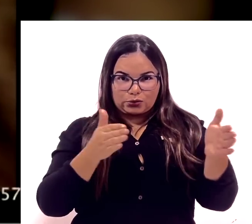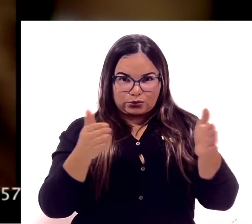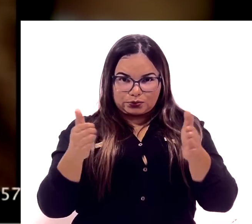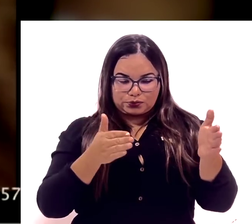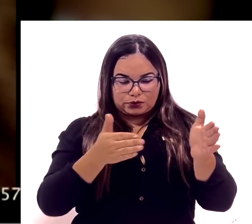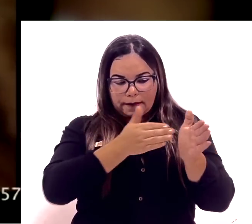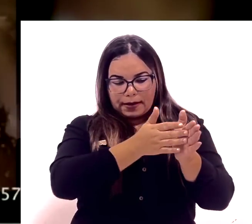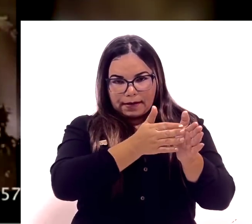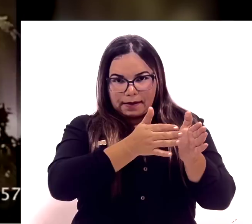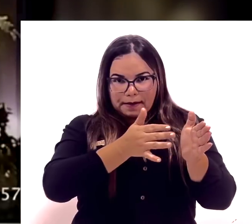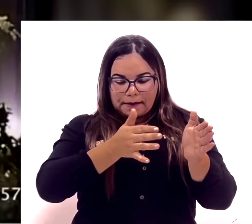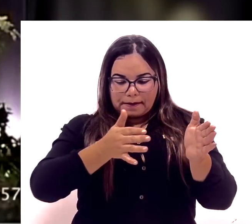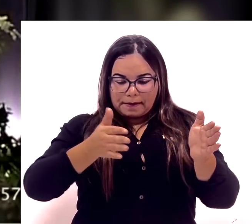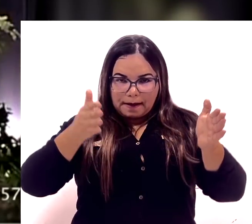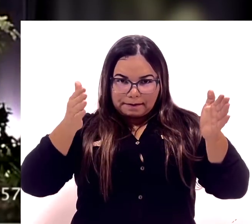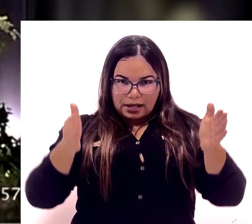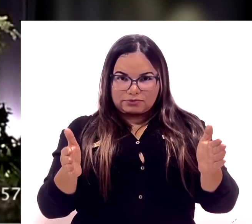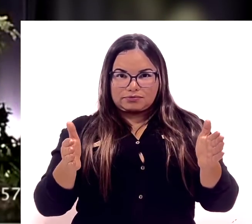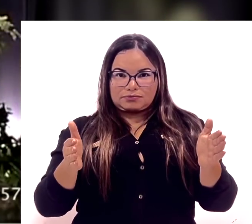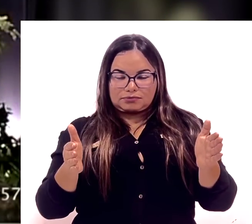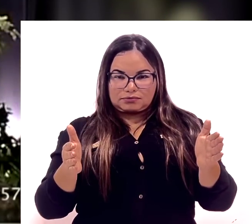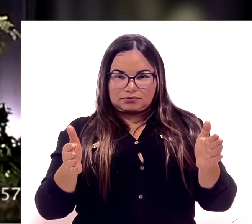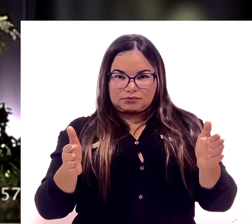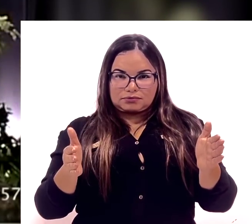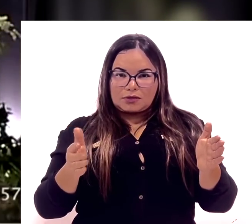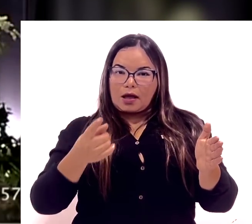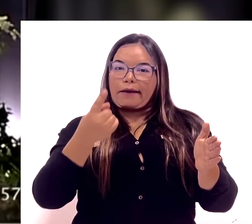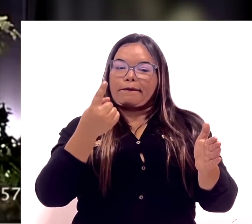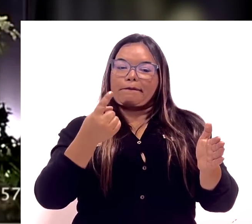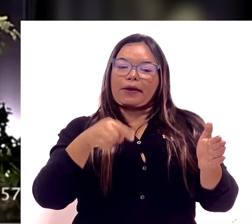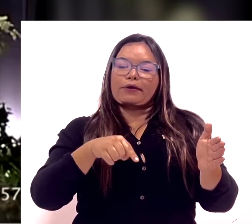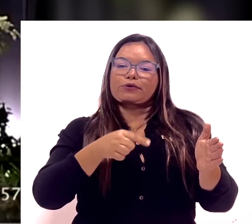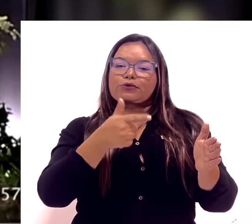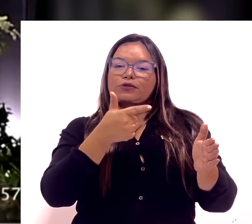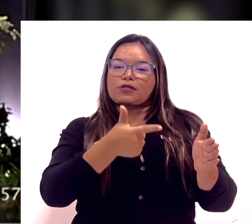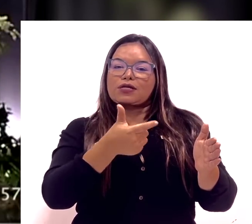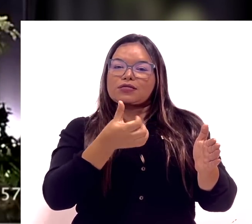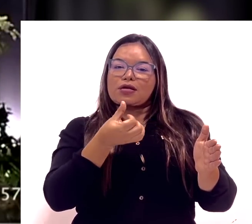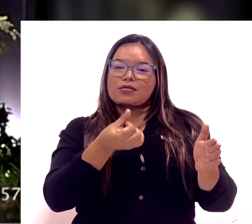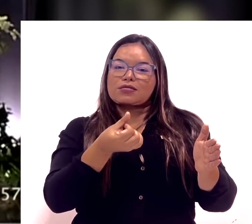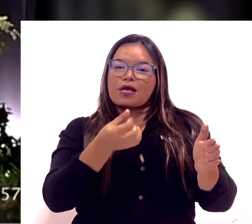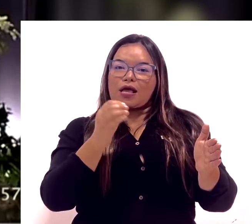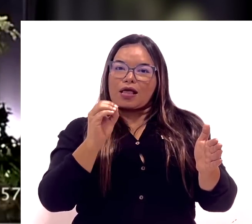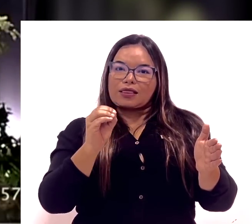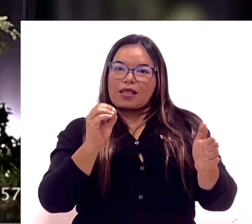Ora, isso se transforma em 1.260 anos literais.